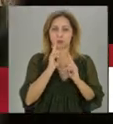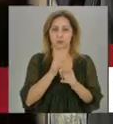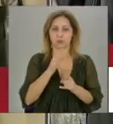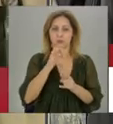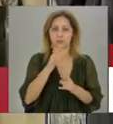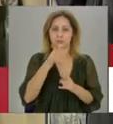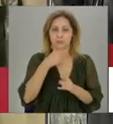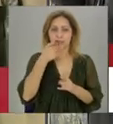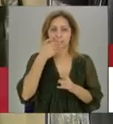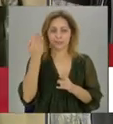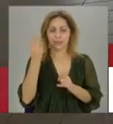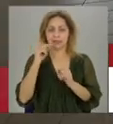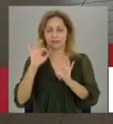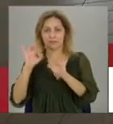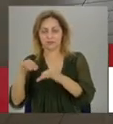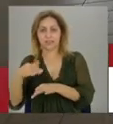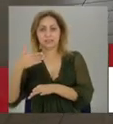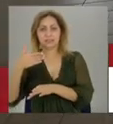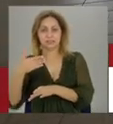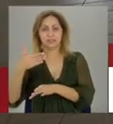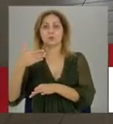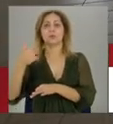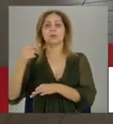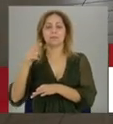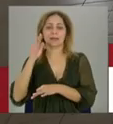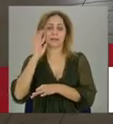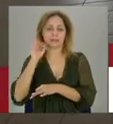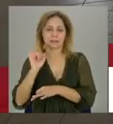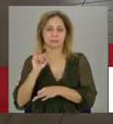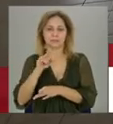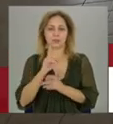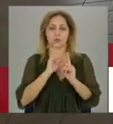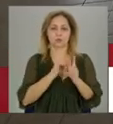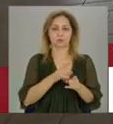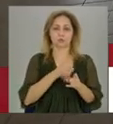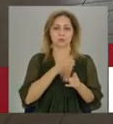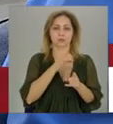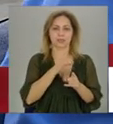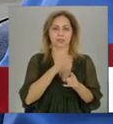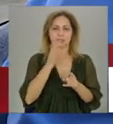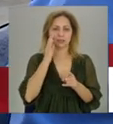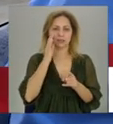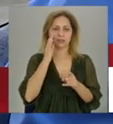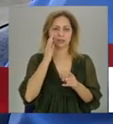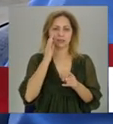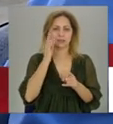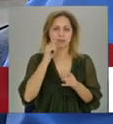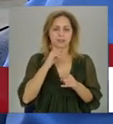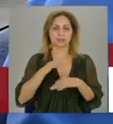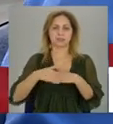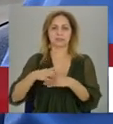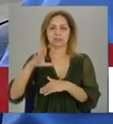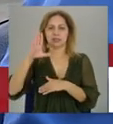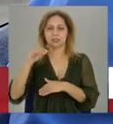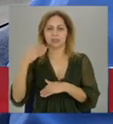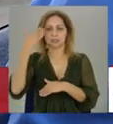e terminaram às 5h30 da tarde. Entramos às 6 da tarde e vamos sair às 10 da noite. E depois